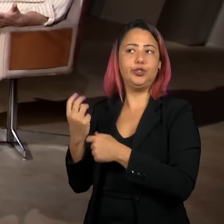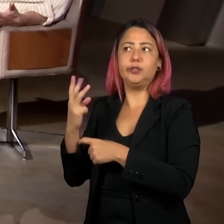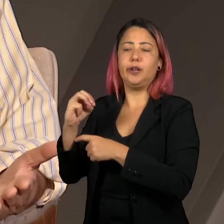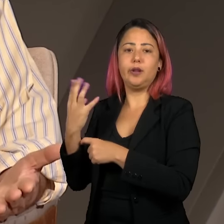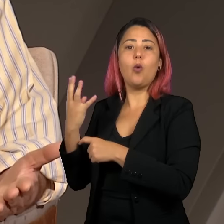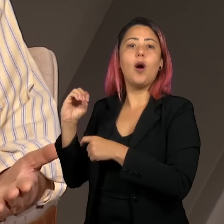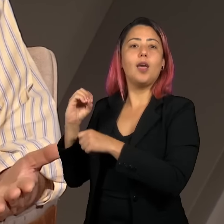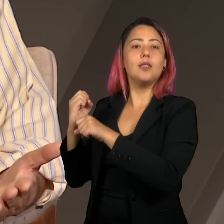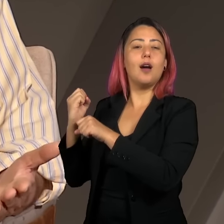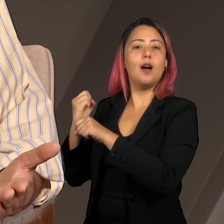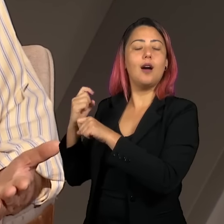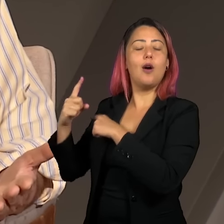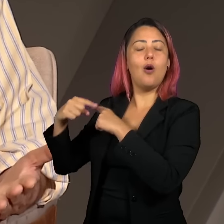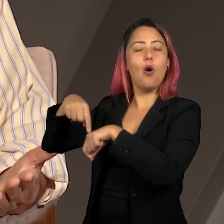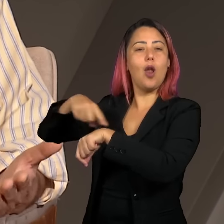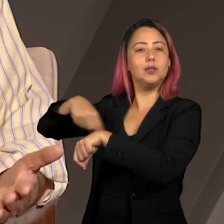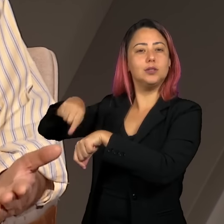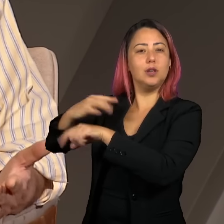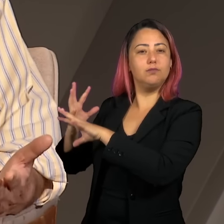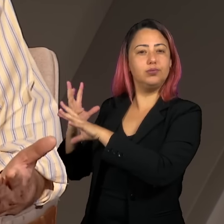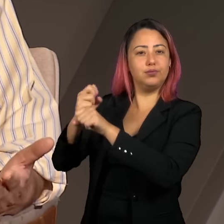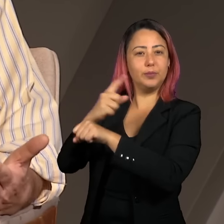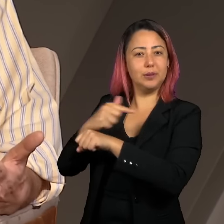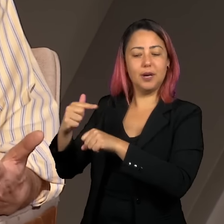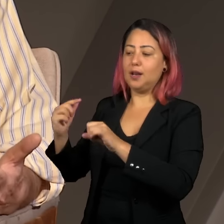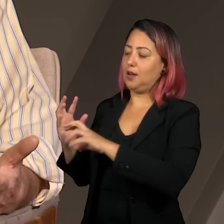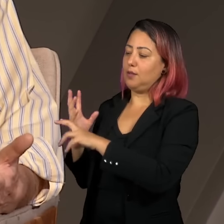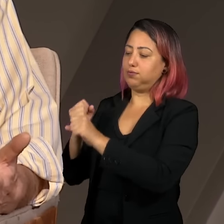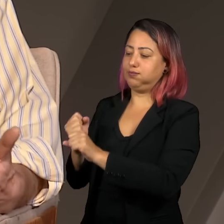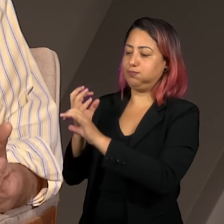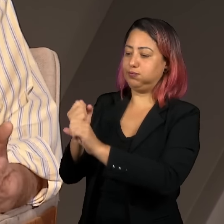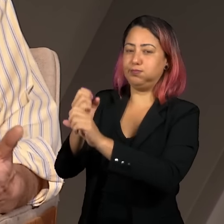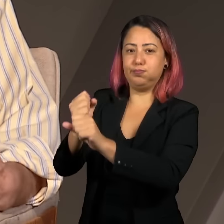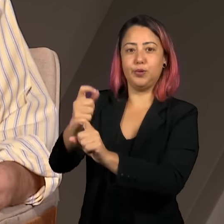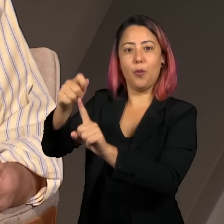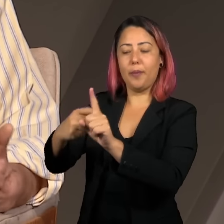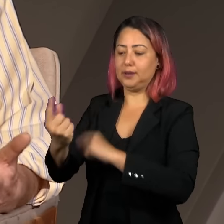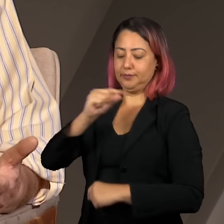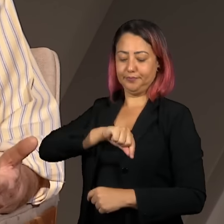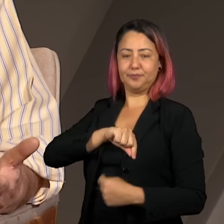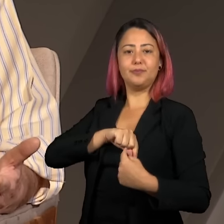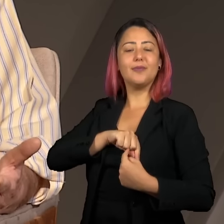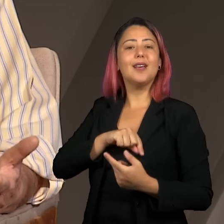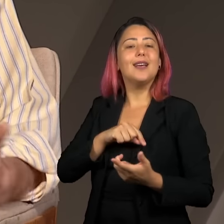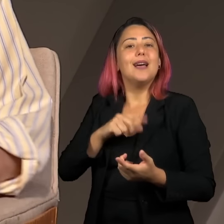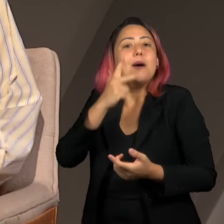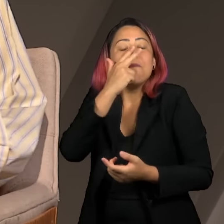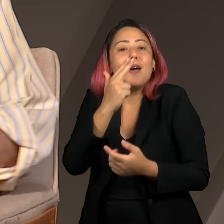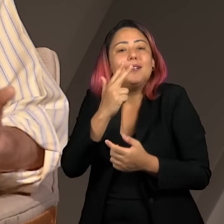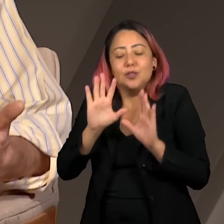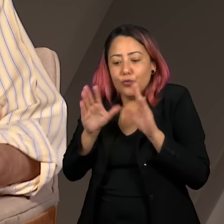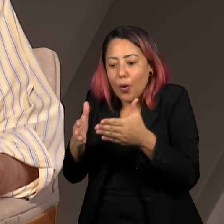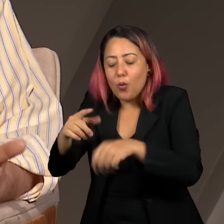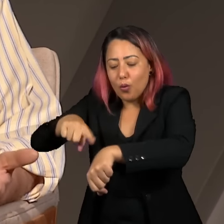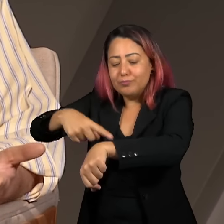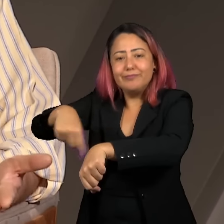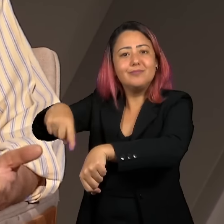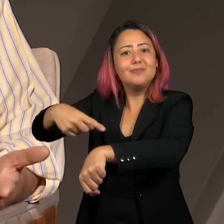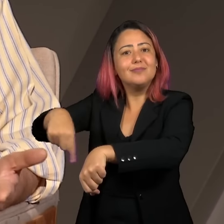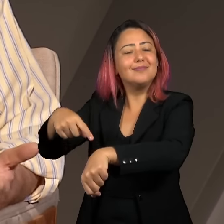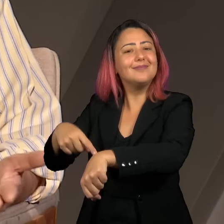pensar Então a gente tem um problema aí sério que é um problema econômico que de certa maneira